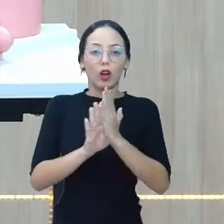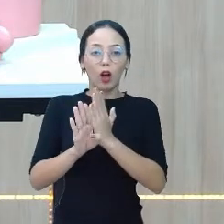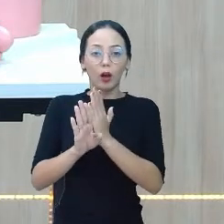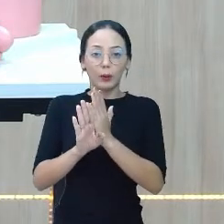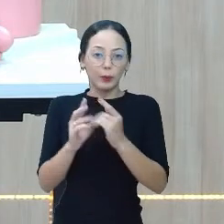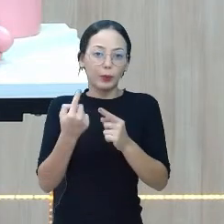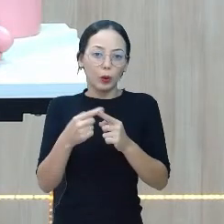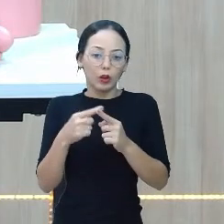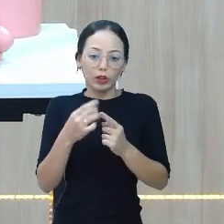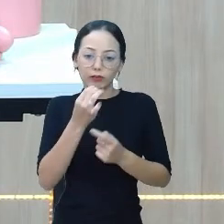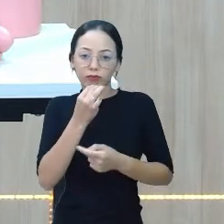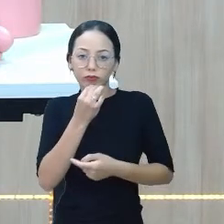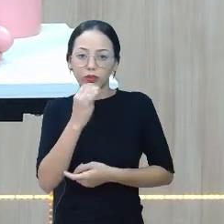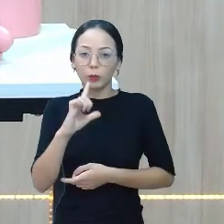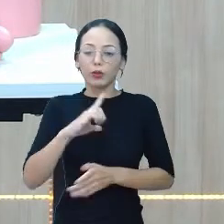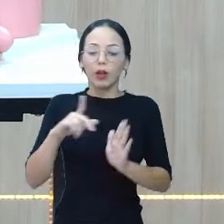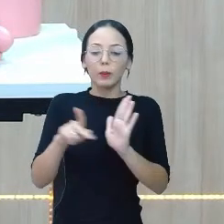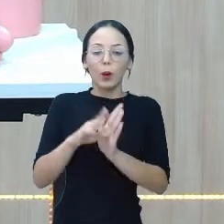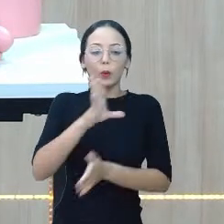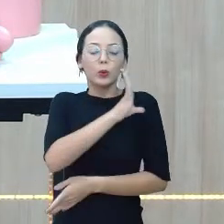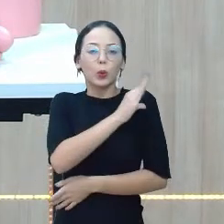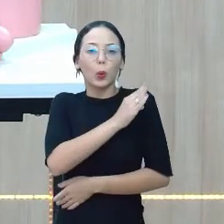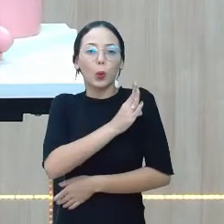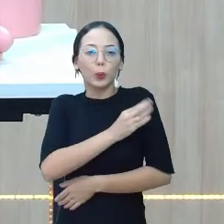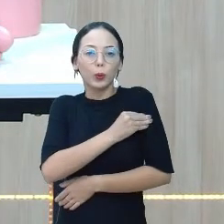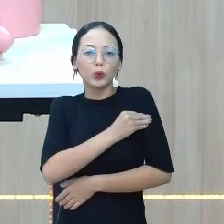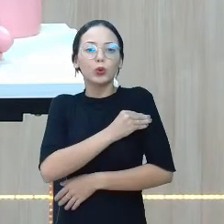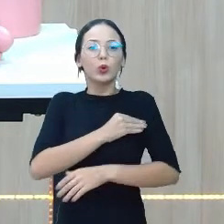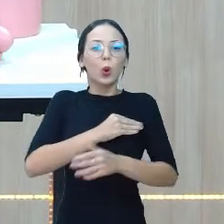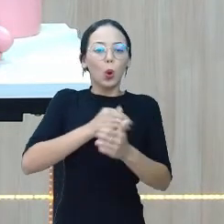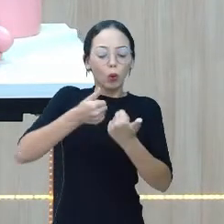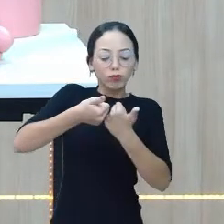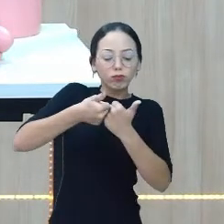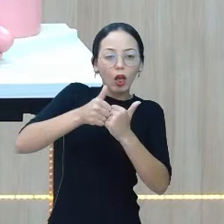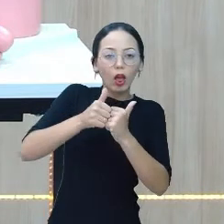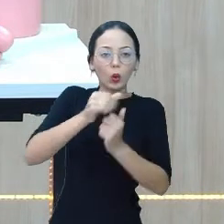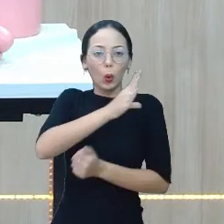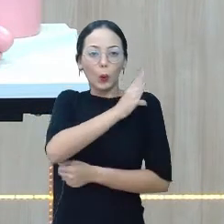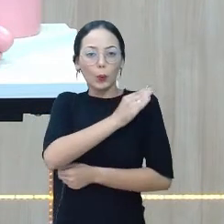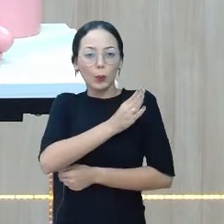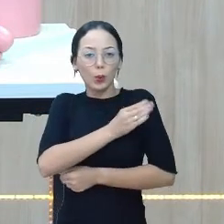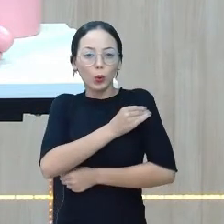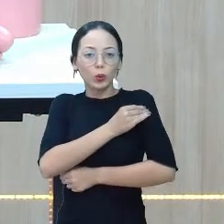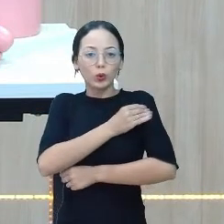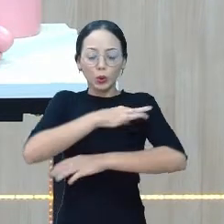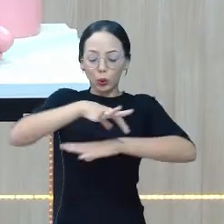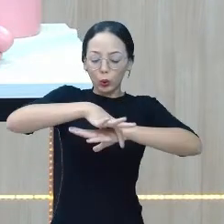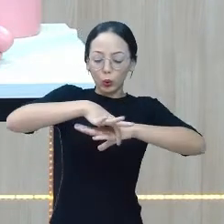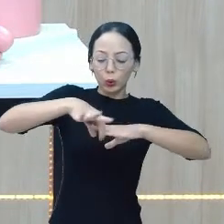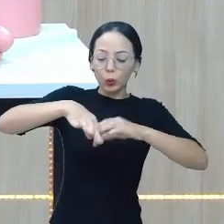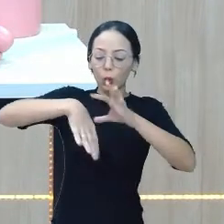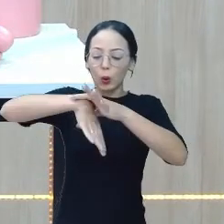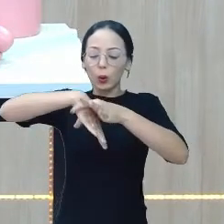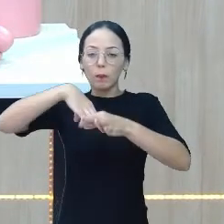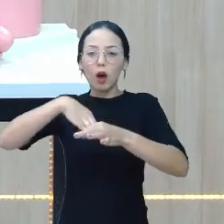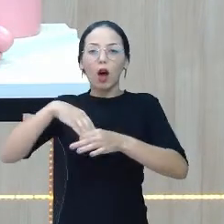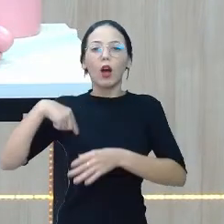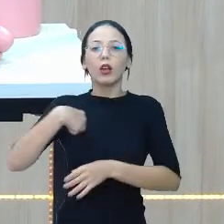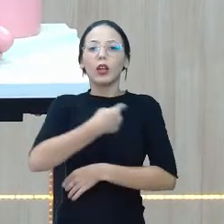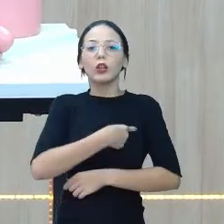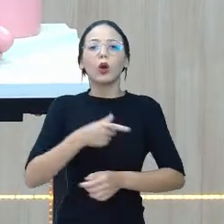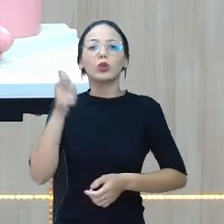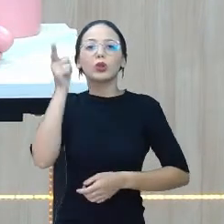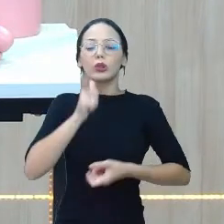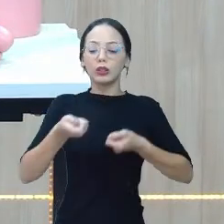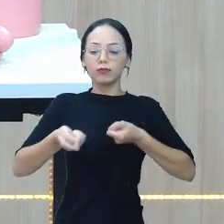Porque existe aí os músculos dos membros. Os músculos que nós temos a capacidade de